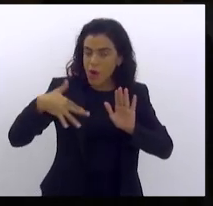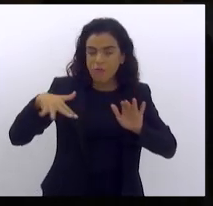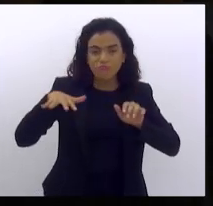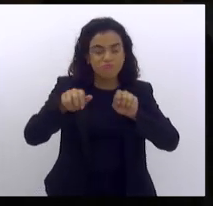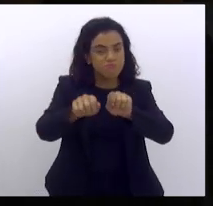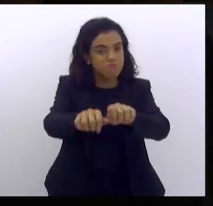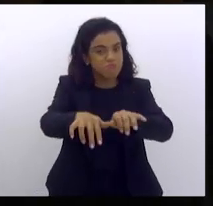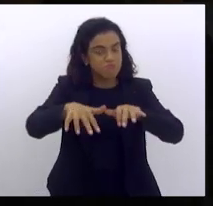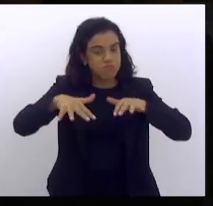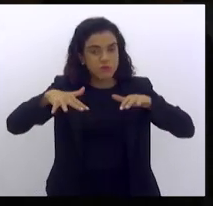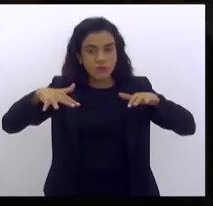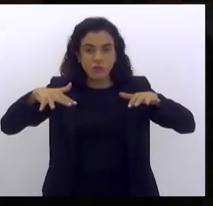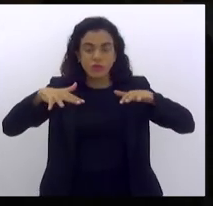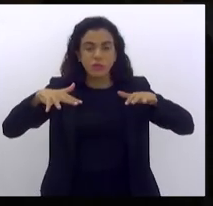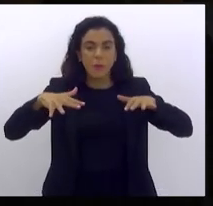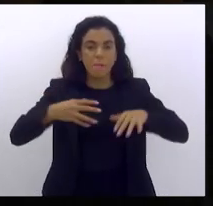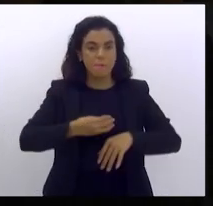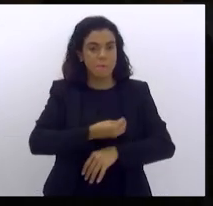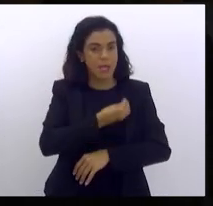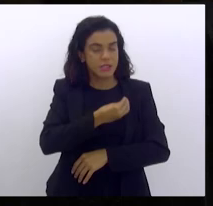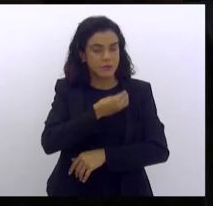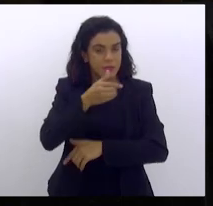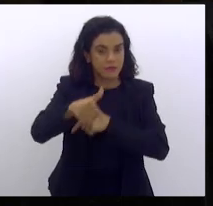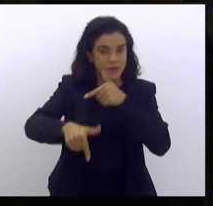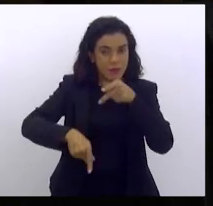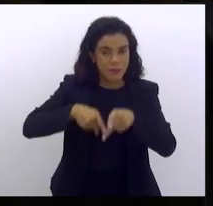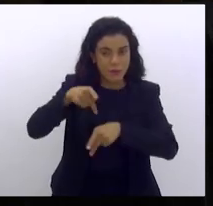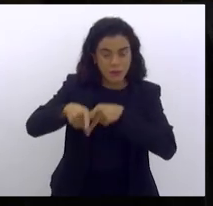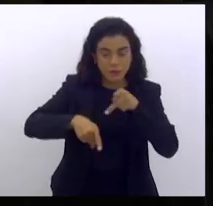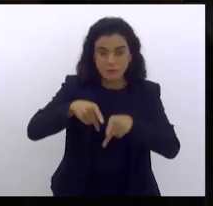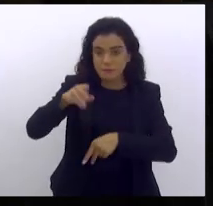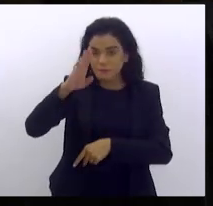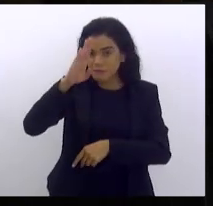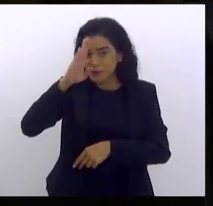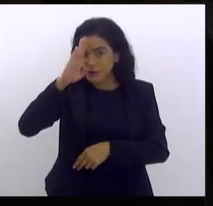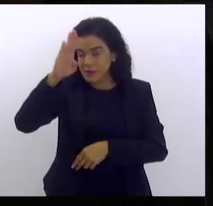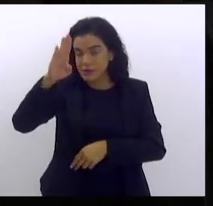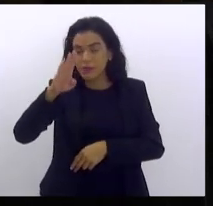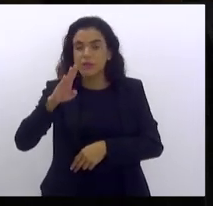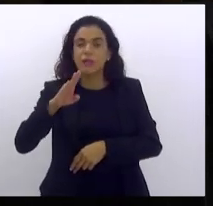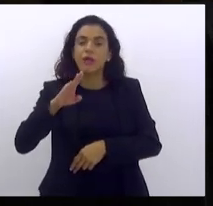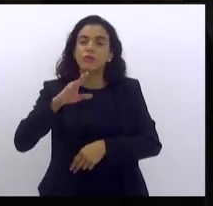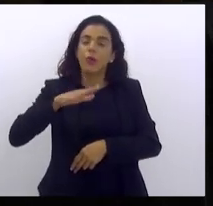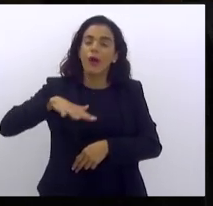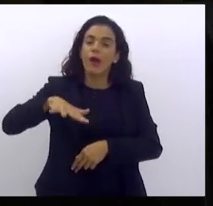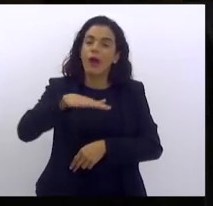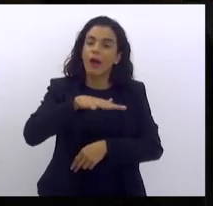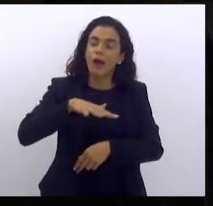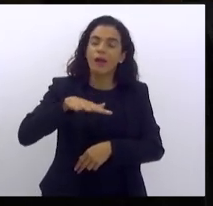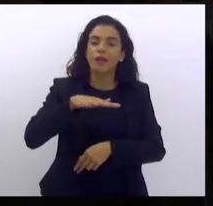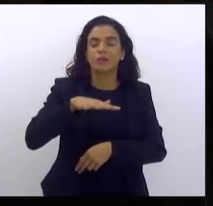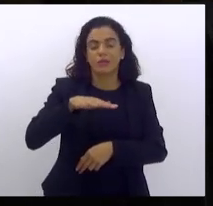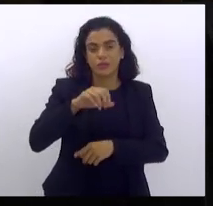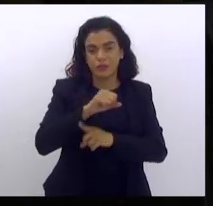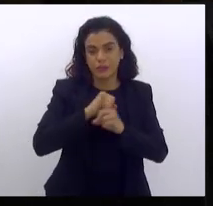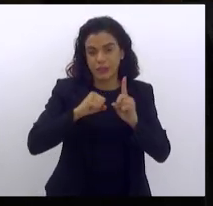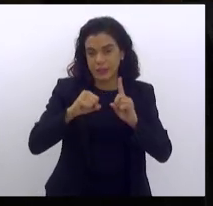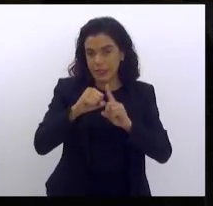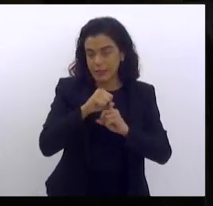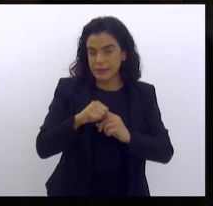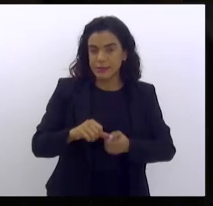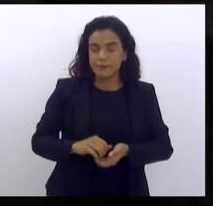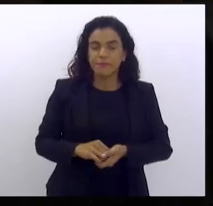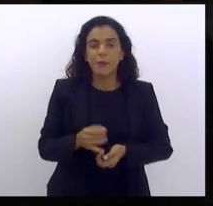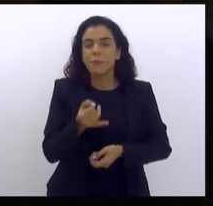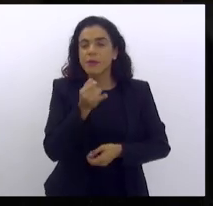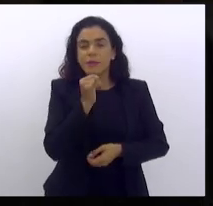pública, profundamente participativa, principalmente com os segmentos organizados da nossa sociedade, com